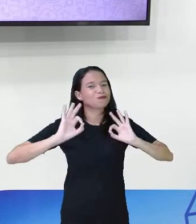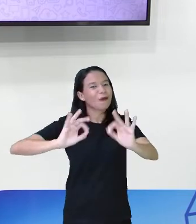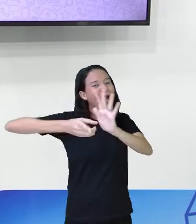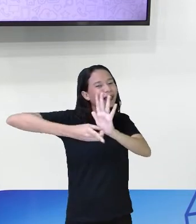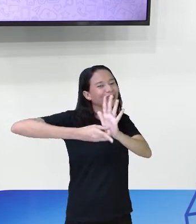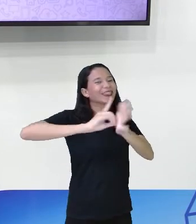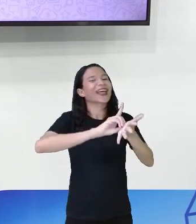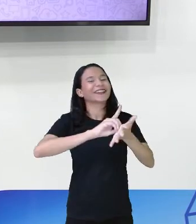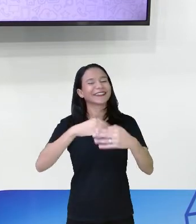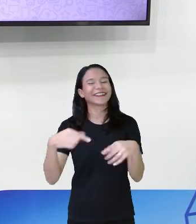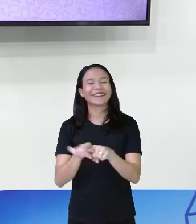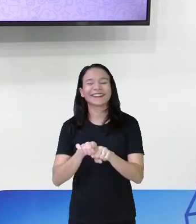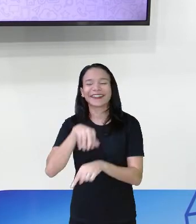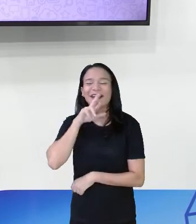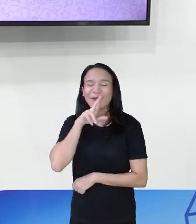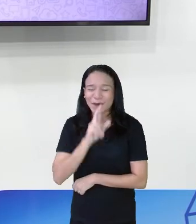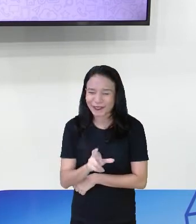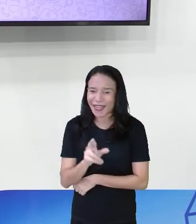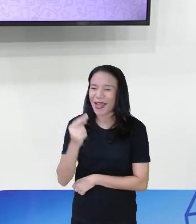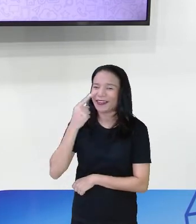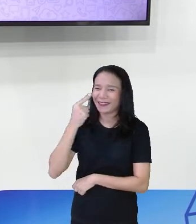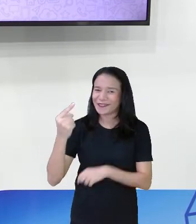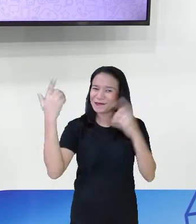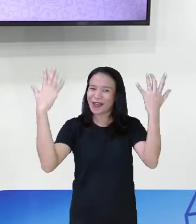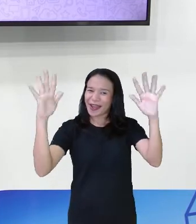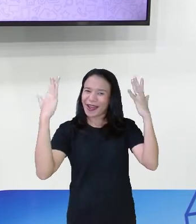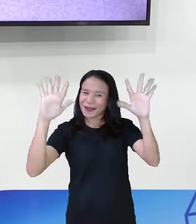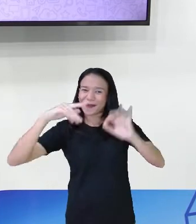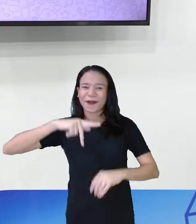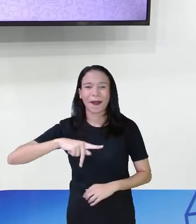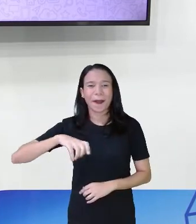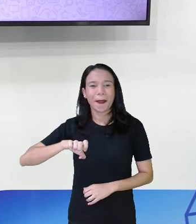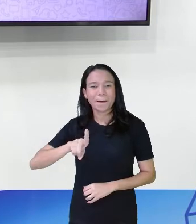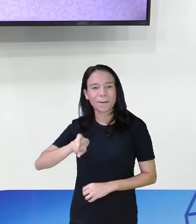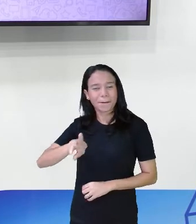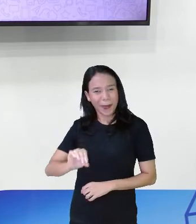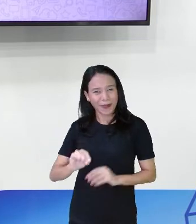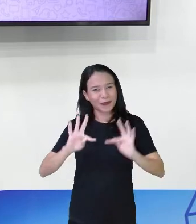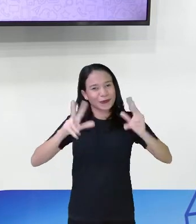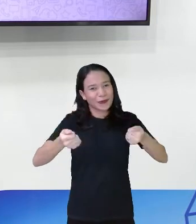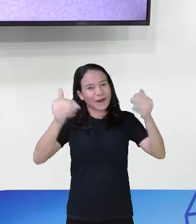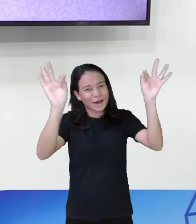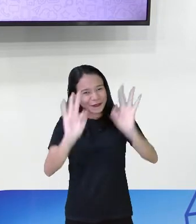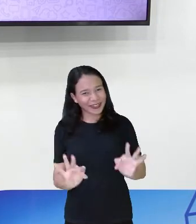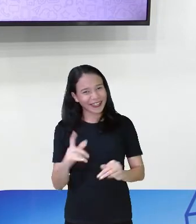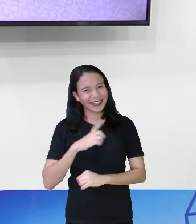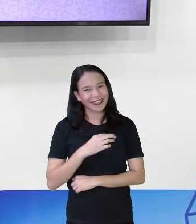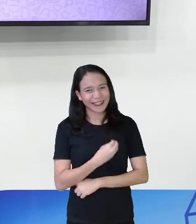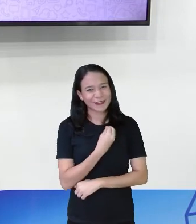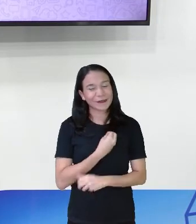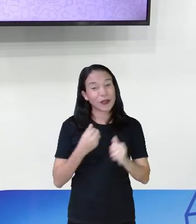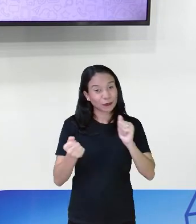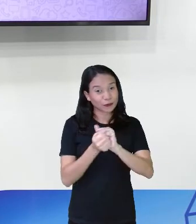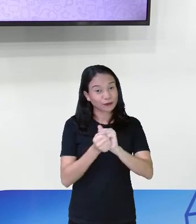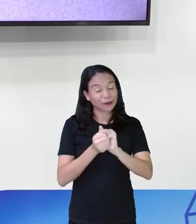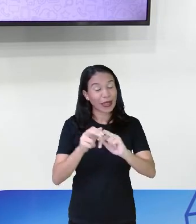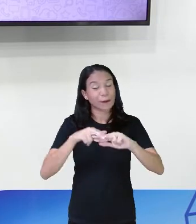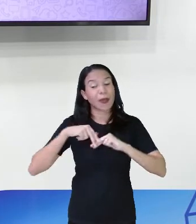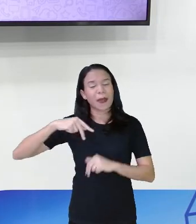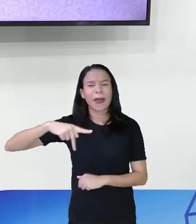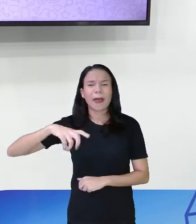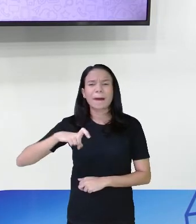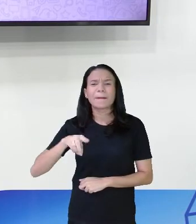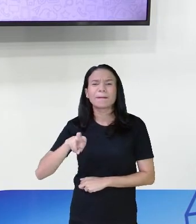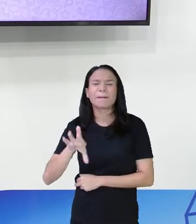cedo e já chegou respondendo. É isso aí, Pedro. Todos os outros também, fico feliz em você estar aqui, tá certo? É porque o Pedro, ele tem